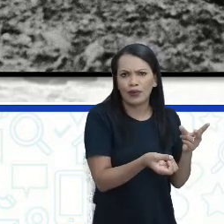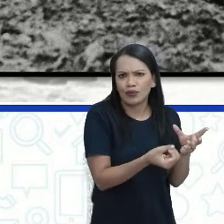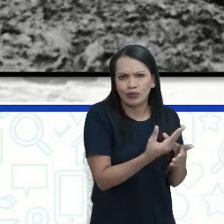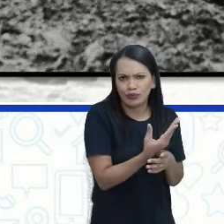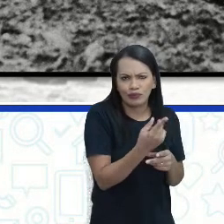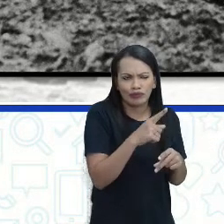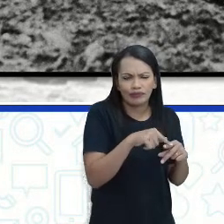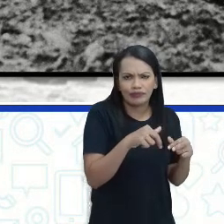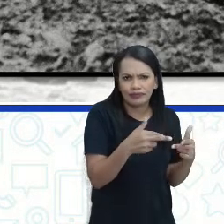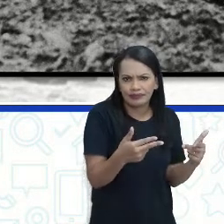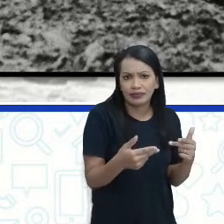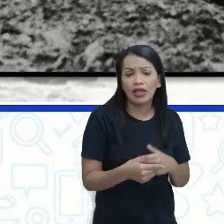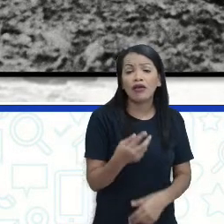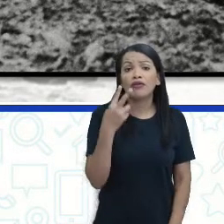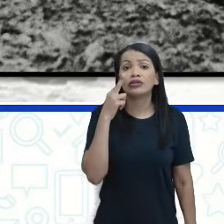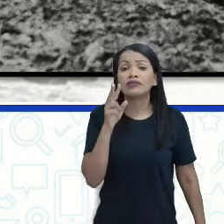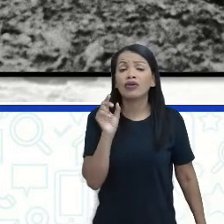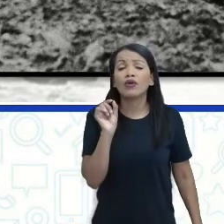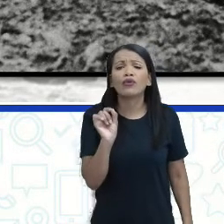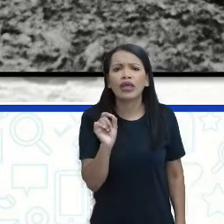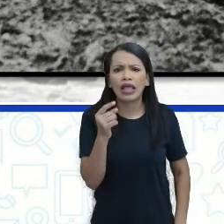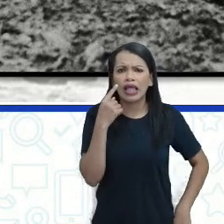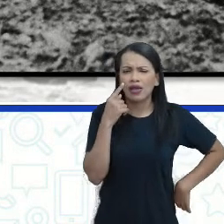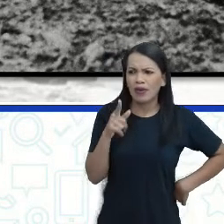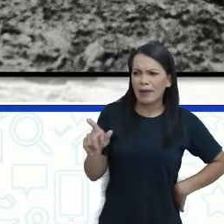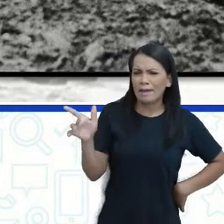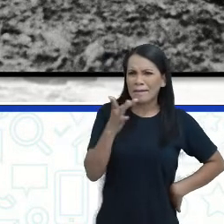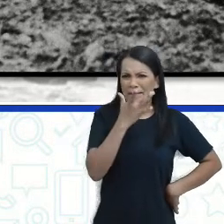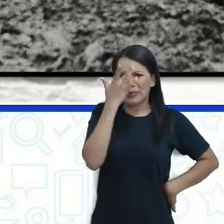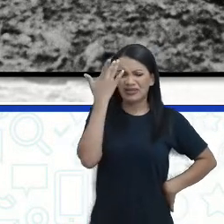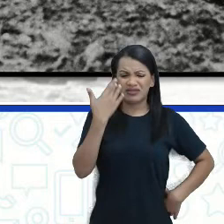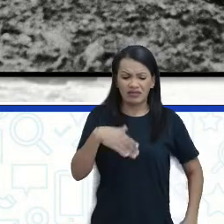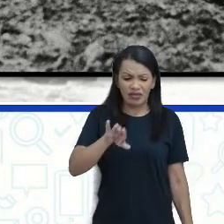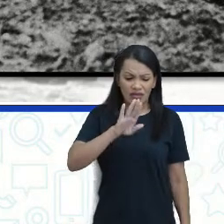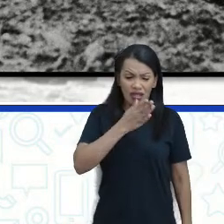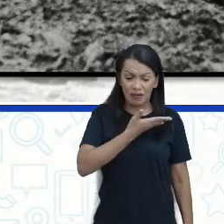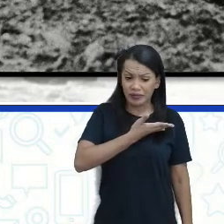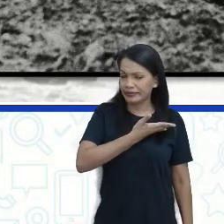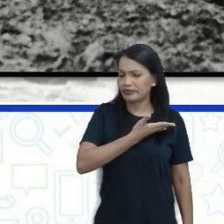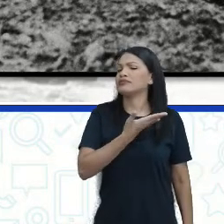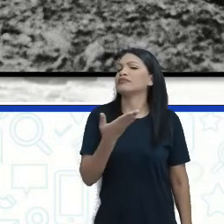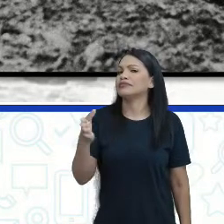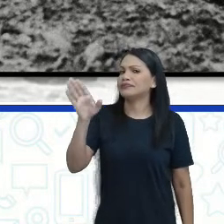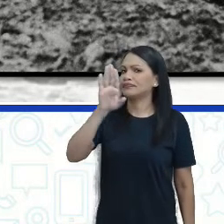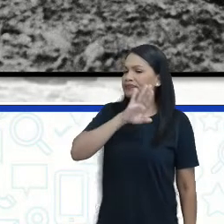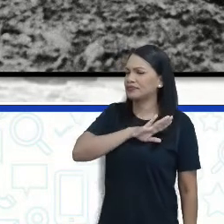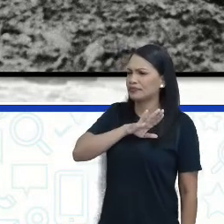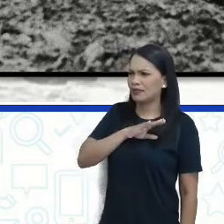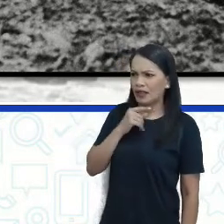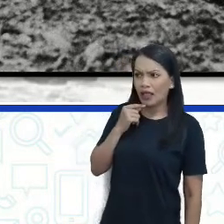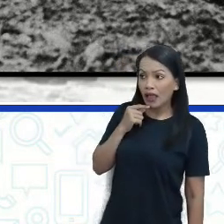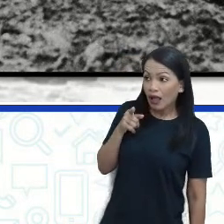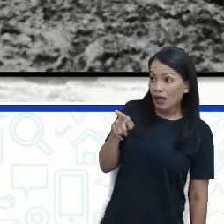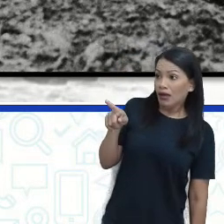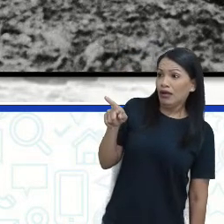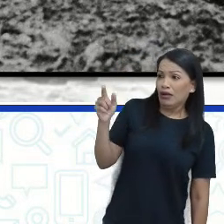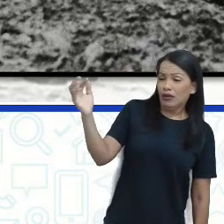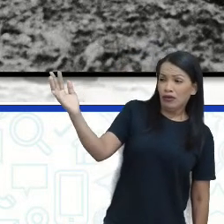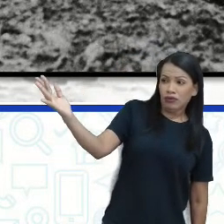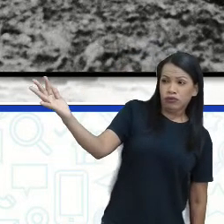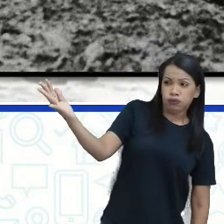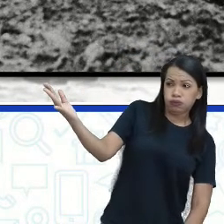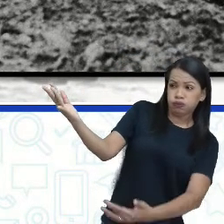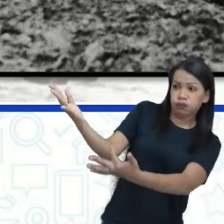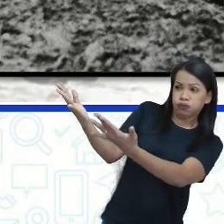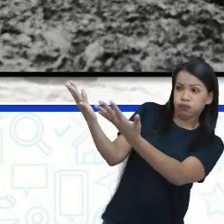tem um inimigo que está vindo contra você, buscar ali riquezas que você possui, então o que é que você faz? Queima tudo